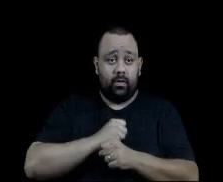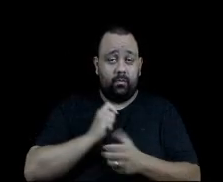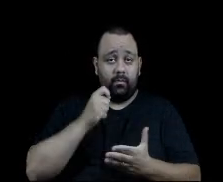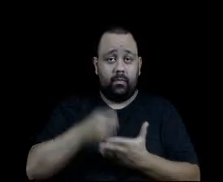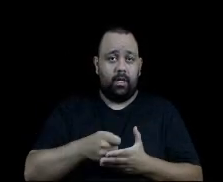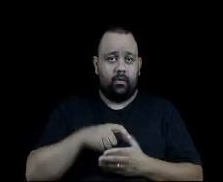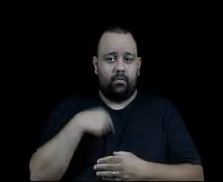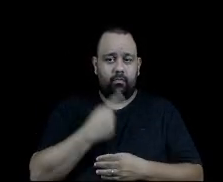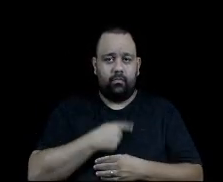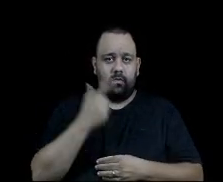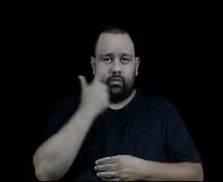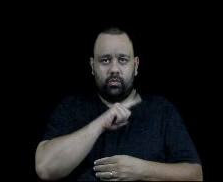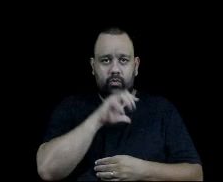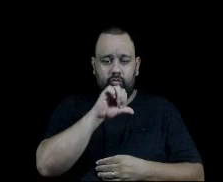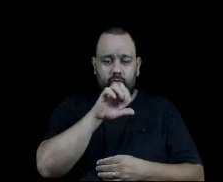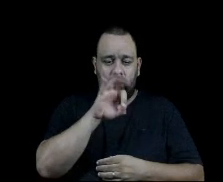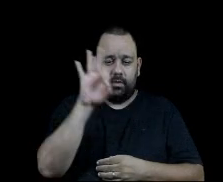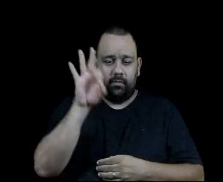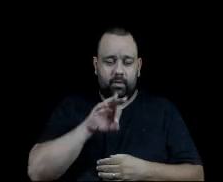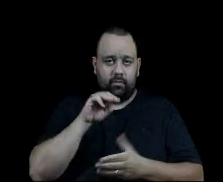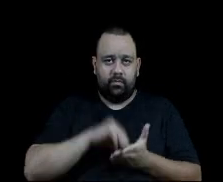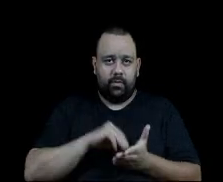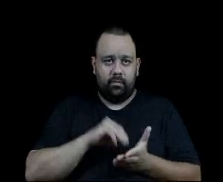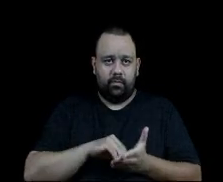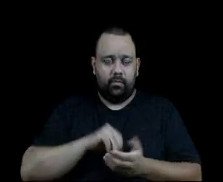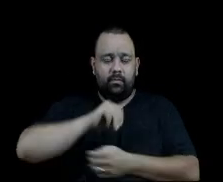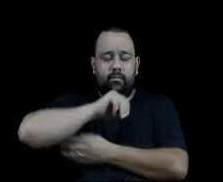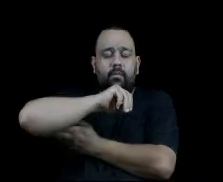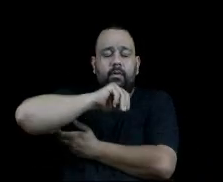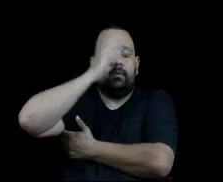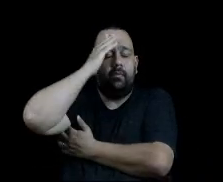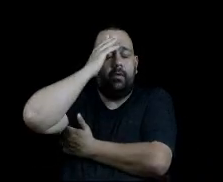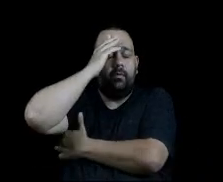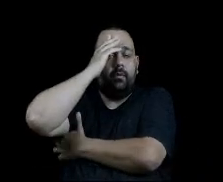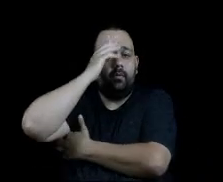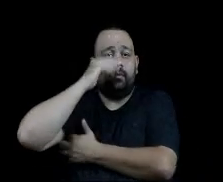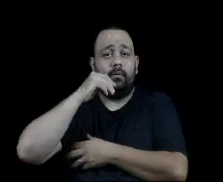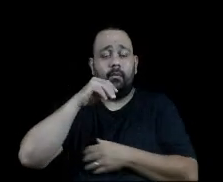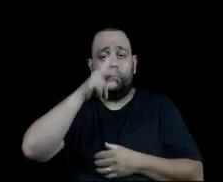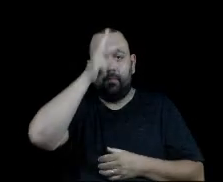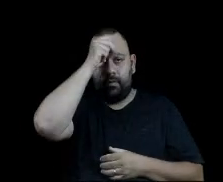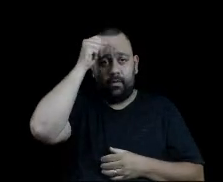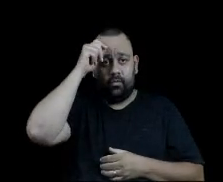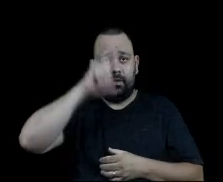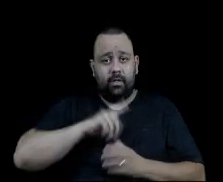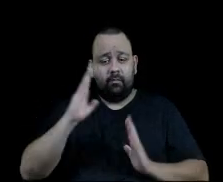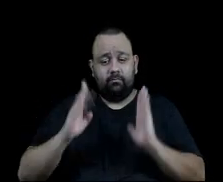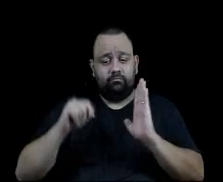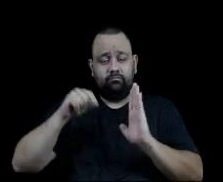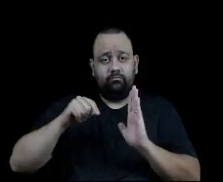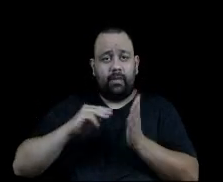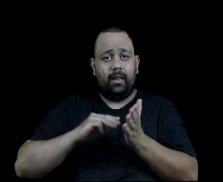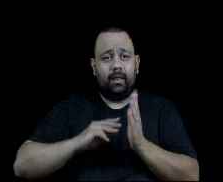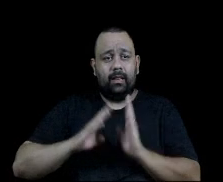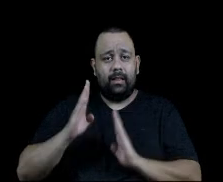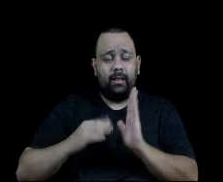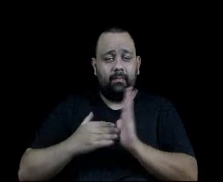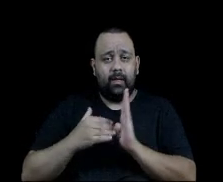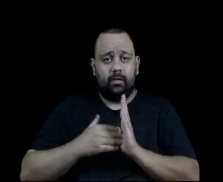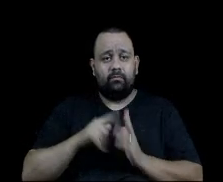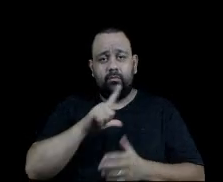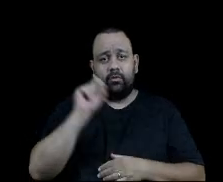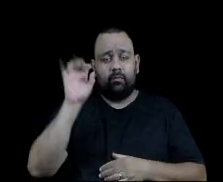do ano, e o pago a gente tem que atingir no mínimo 90%. A gente pode verificar que a prefeitura ficou dentro dos